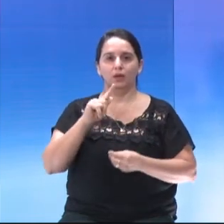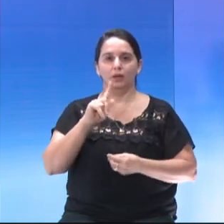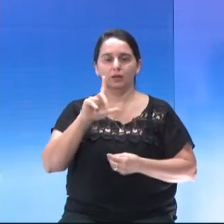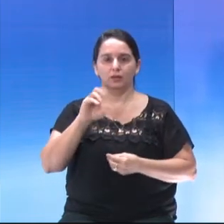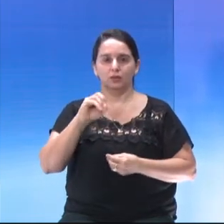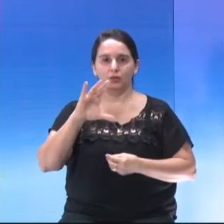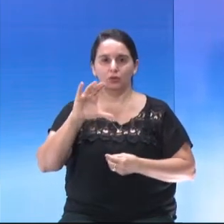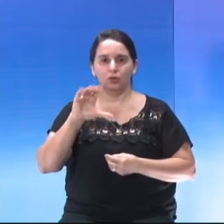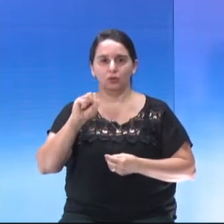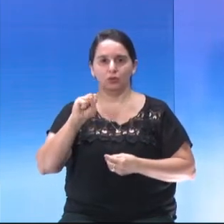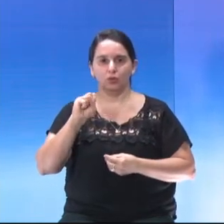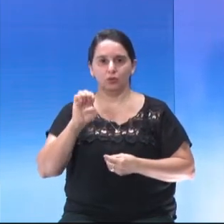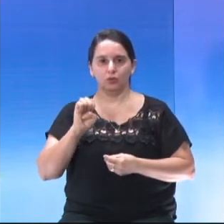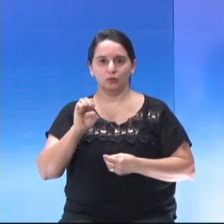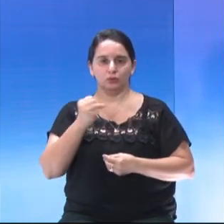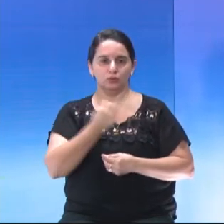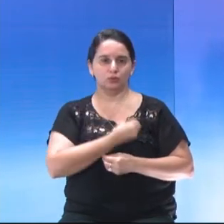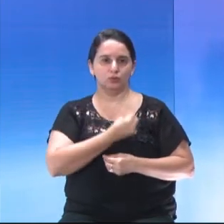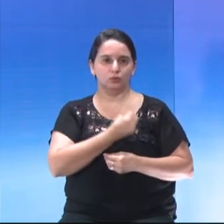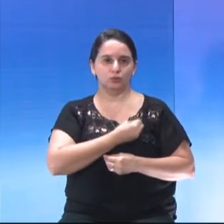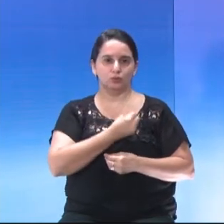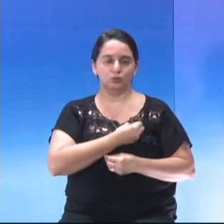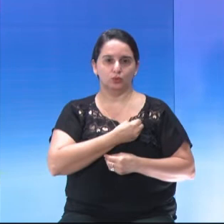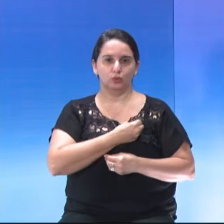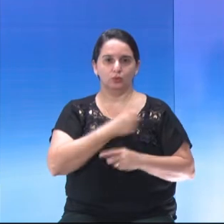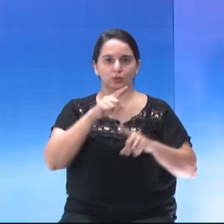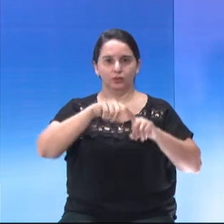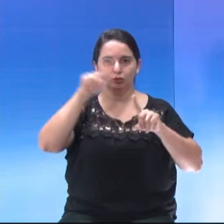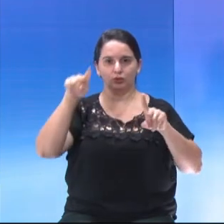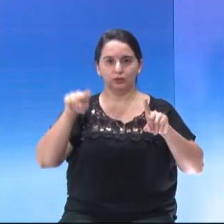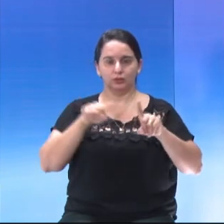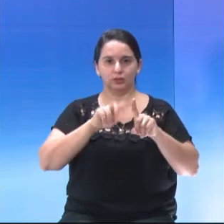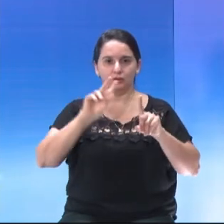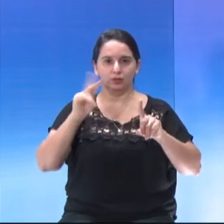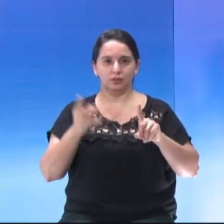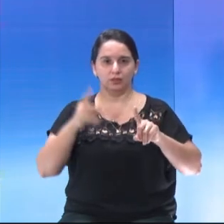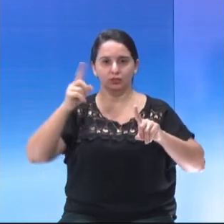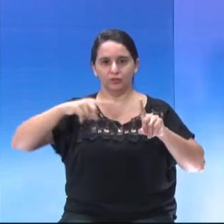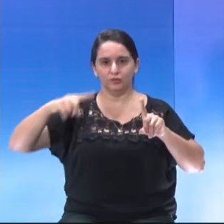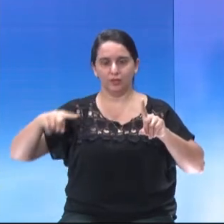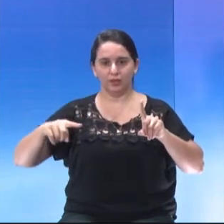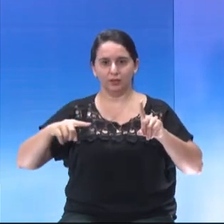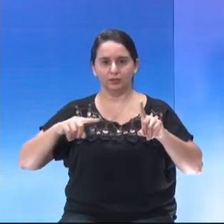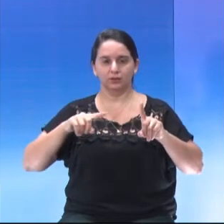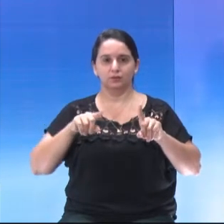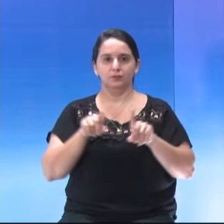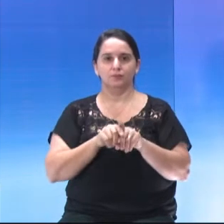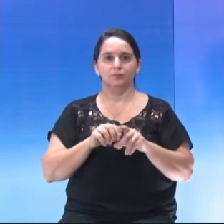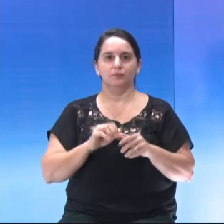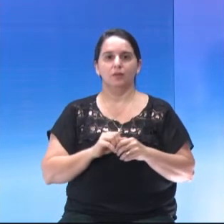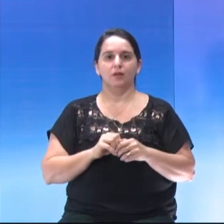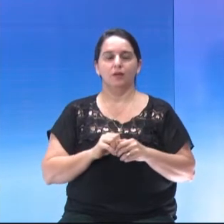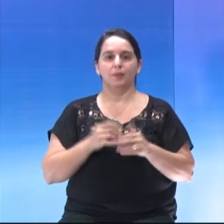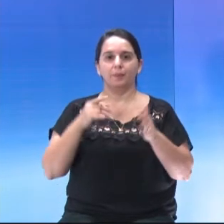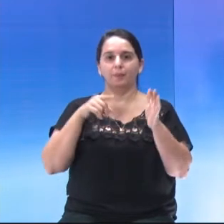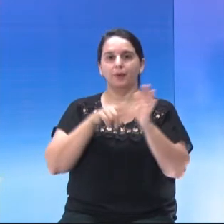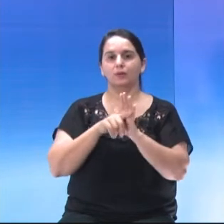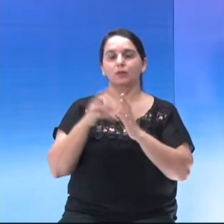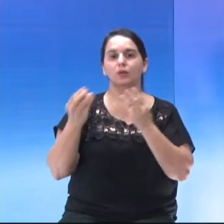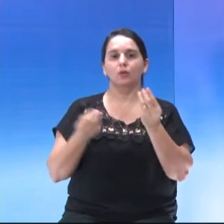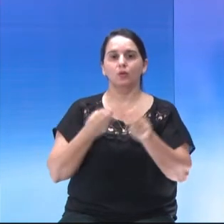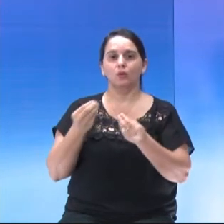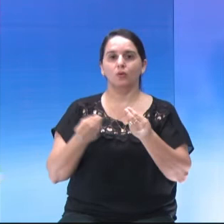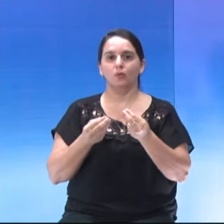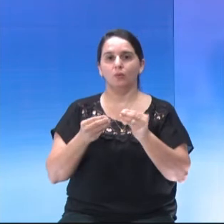ácido lático, com seus respectivos valores de ΔH, de variação da entalpia. E no final ele